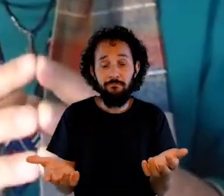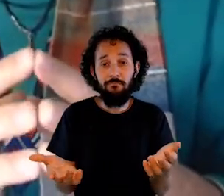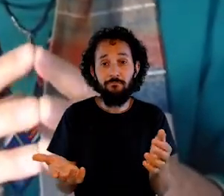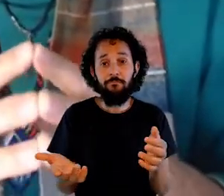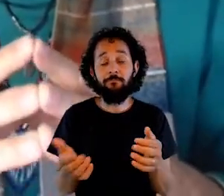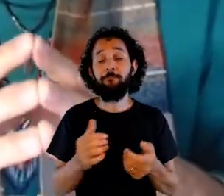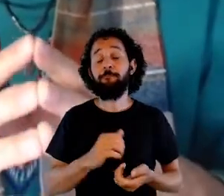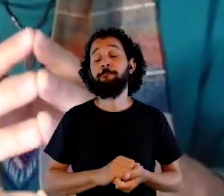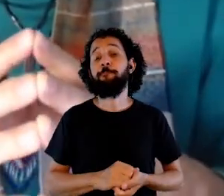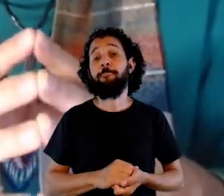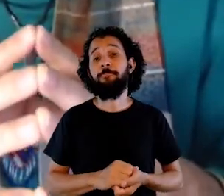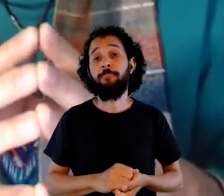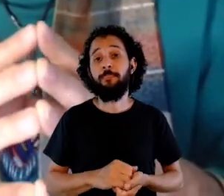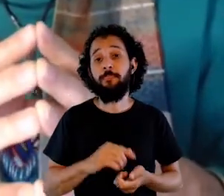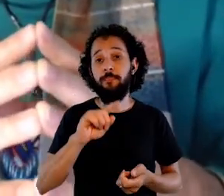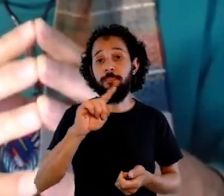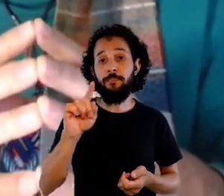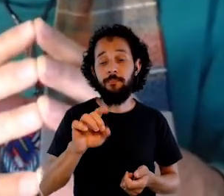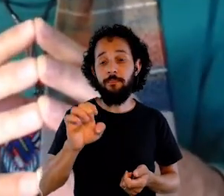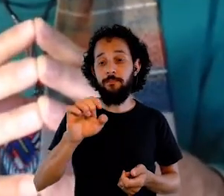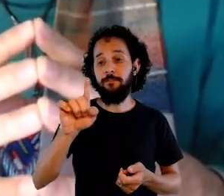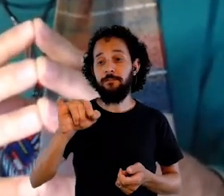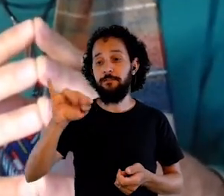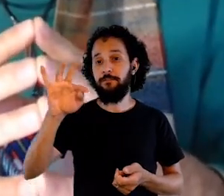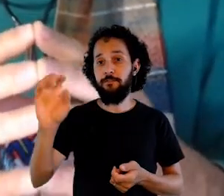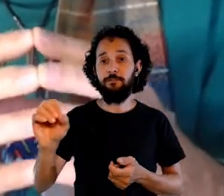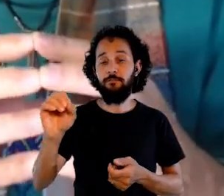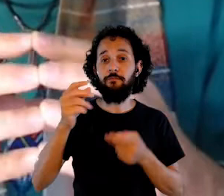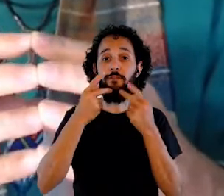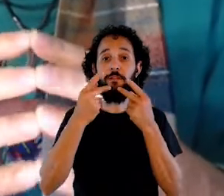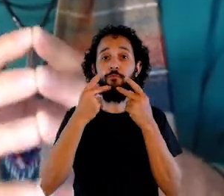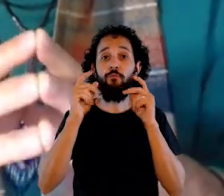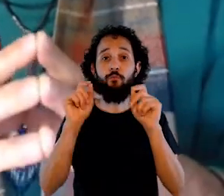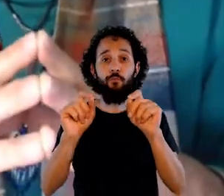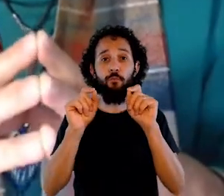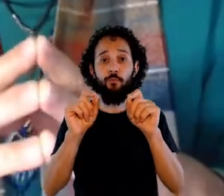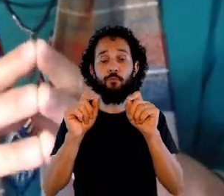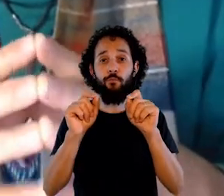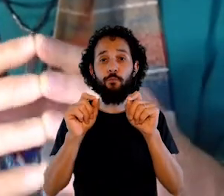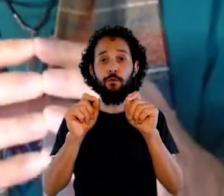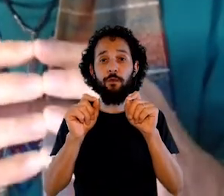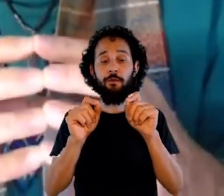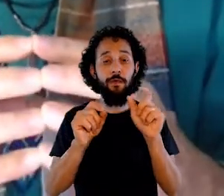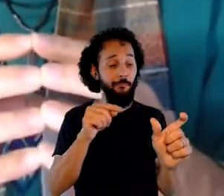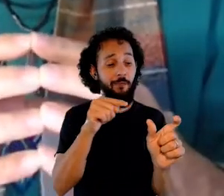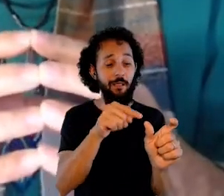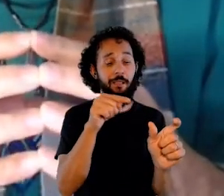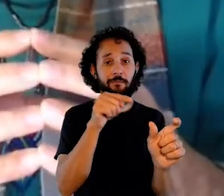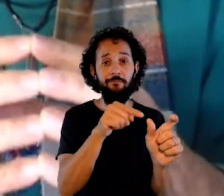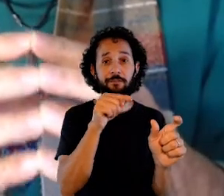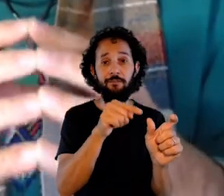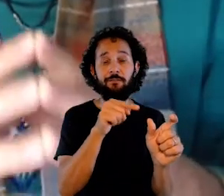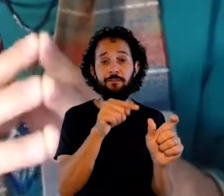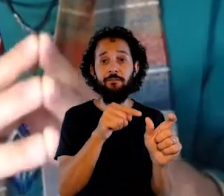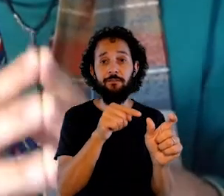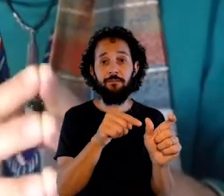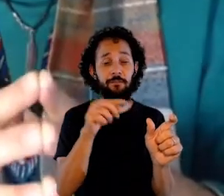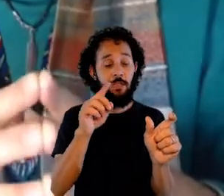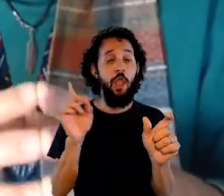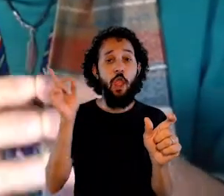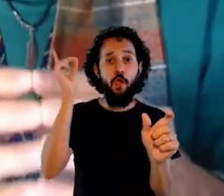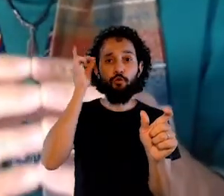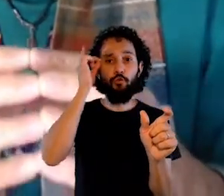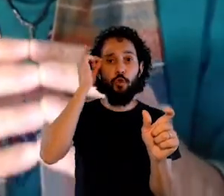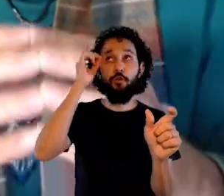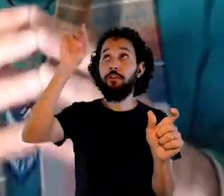Zezito, ele dizia assim, o Zezito, a palavra, esse dom celeste que Deus deu ao homem,